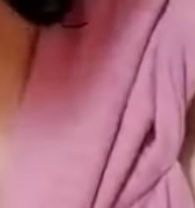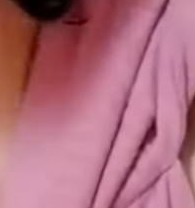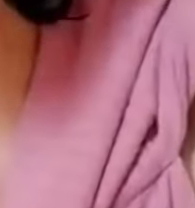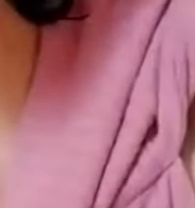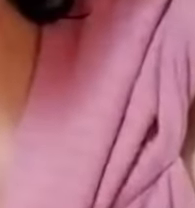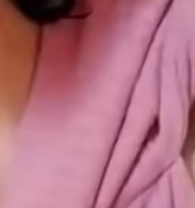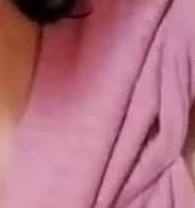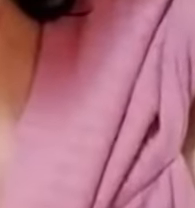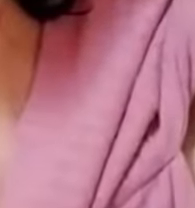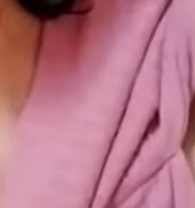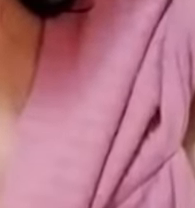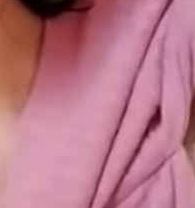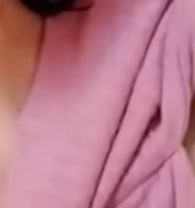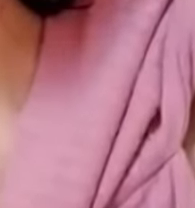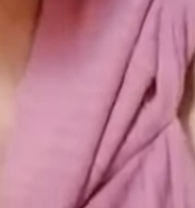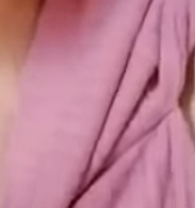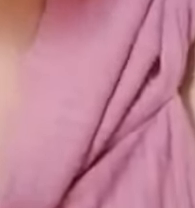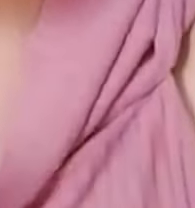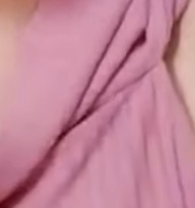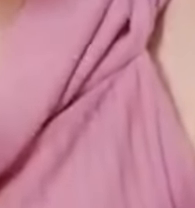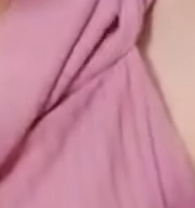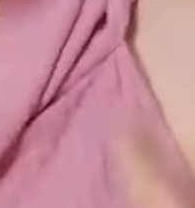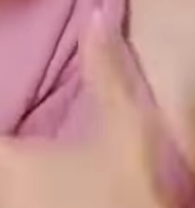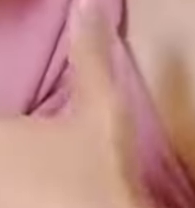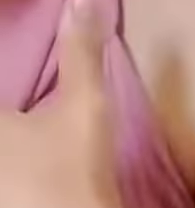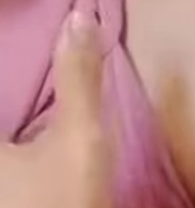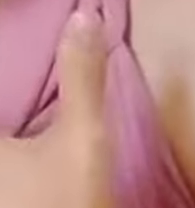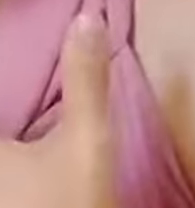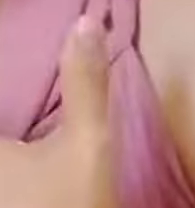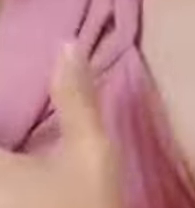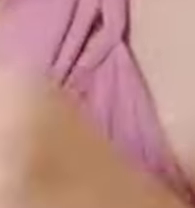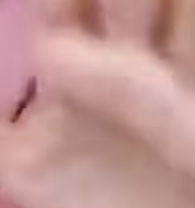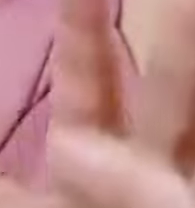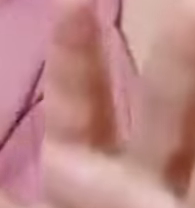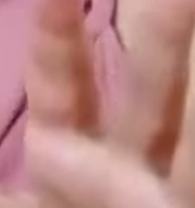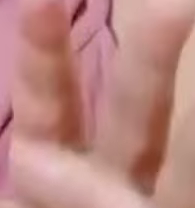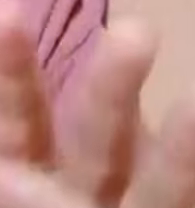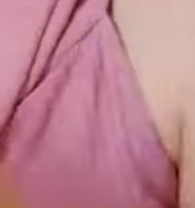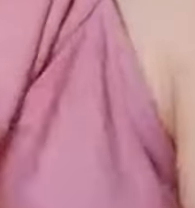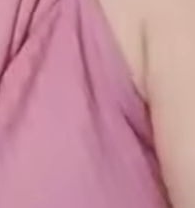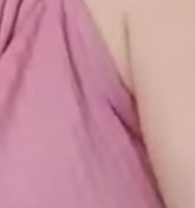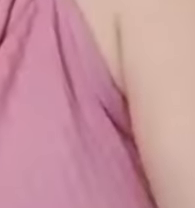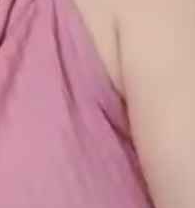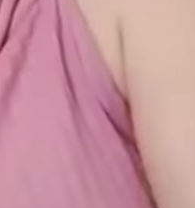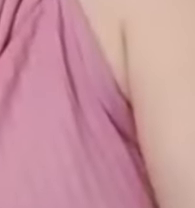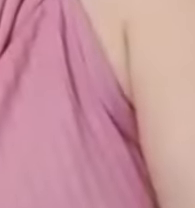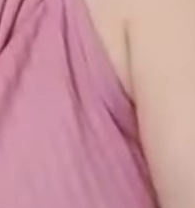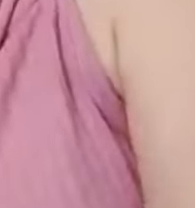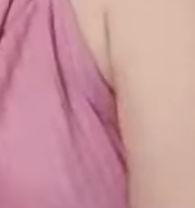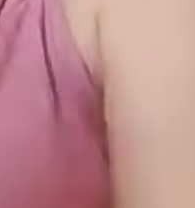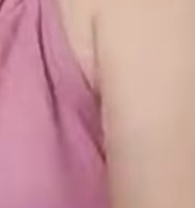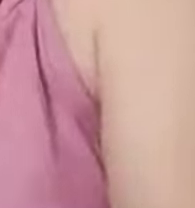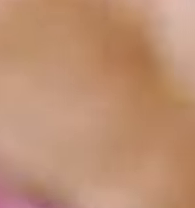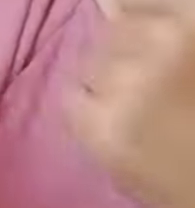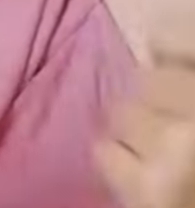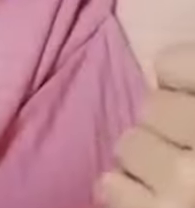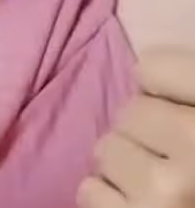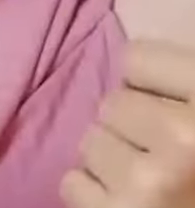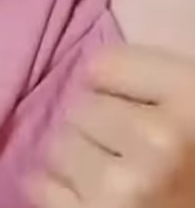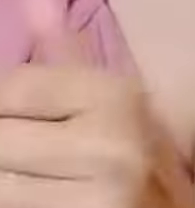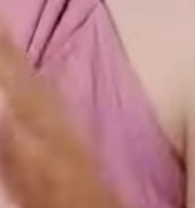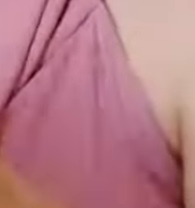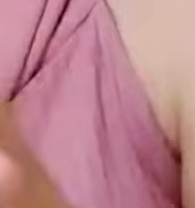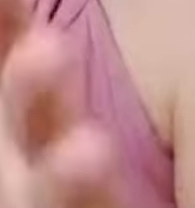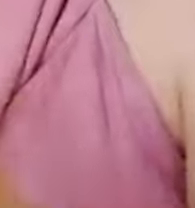Injusto né porque é dizer é a gente concordar que é verdade né ela não é mãe dessa mesma forma que eu